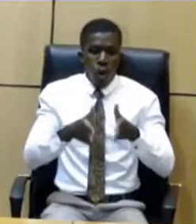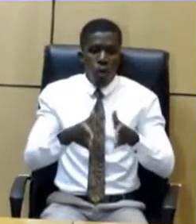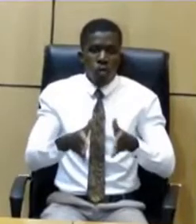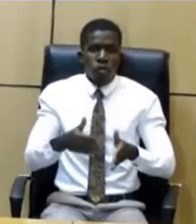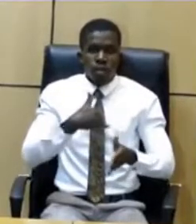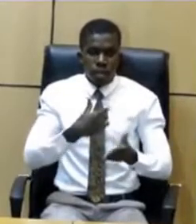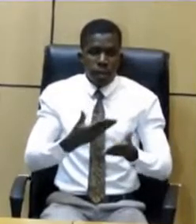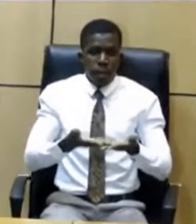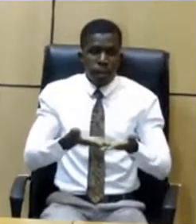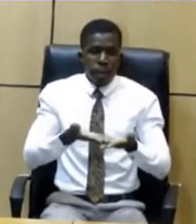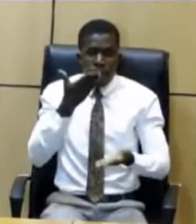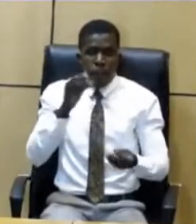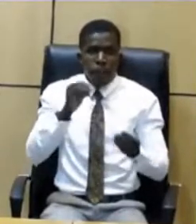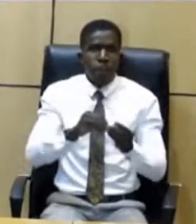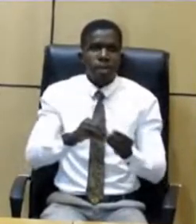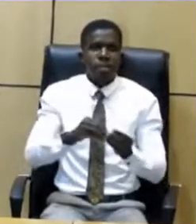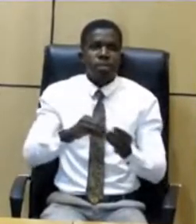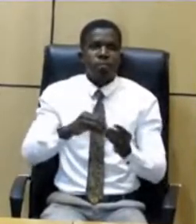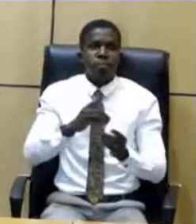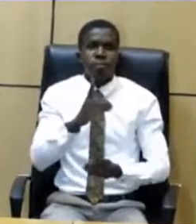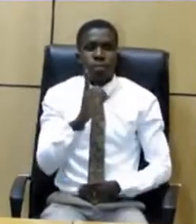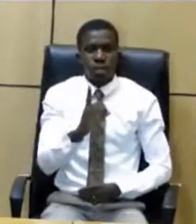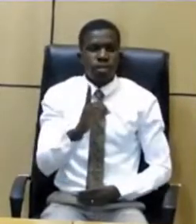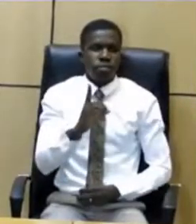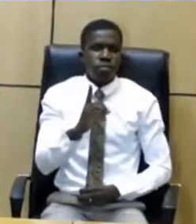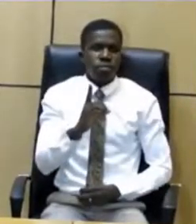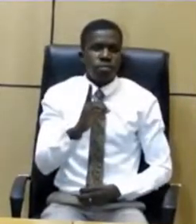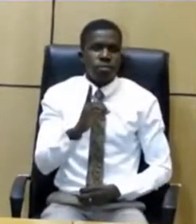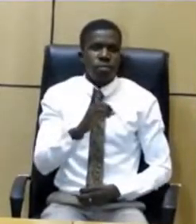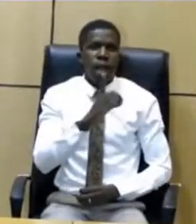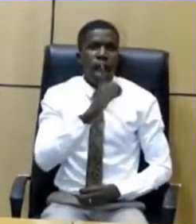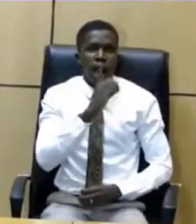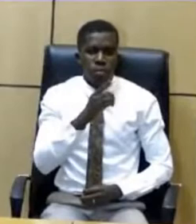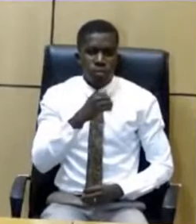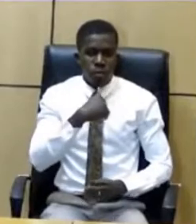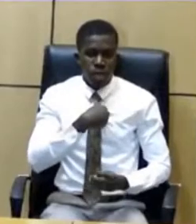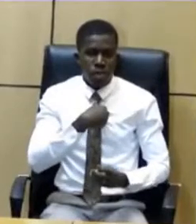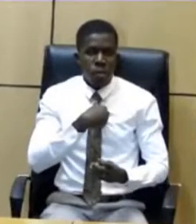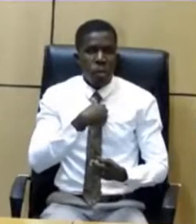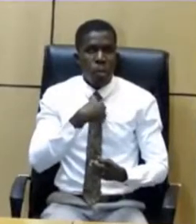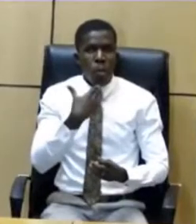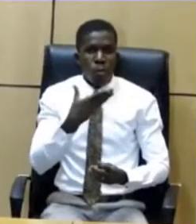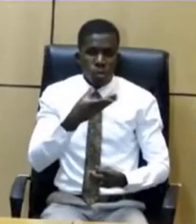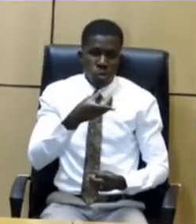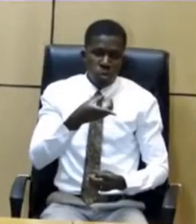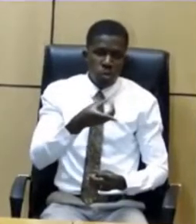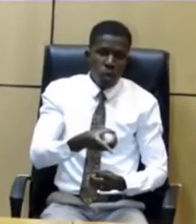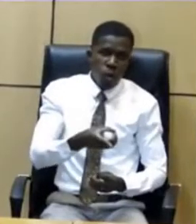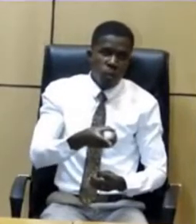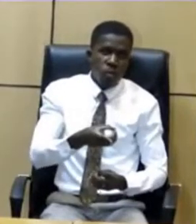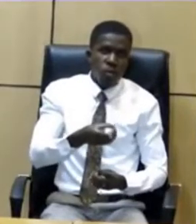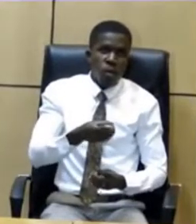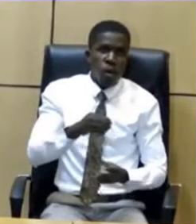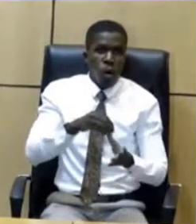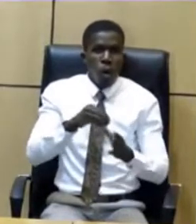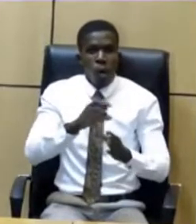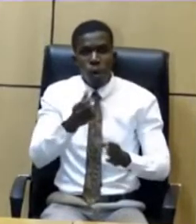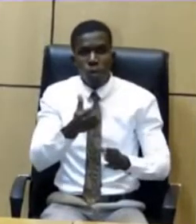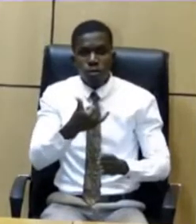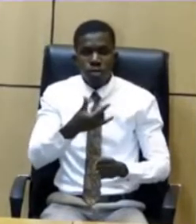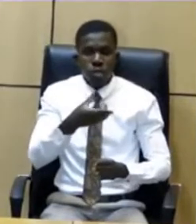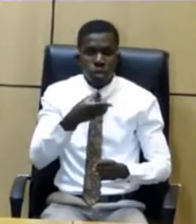casos positivos com idades compreendidas entre os 9 e 29 anos de idade.